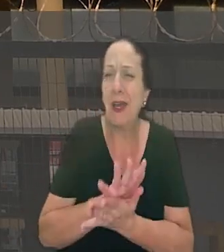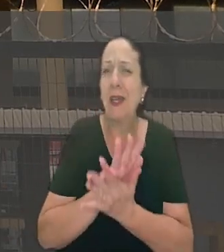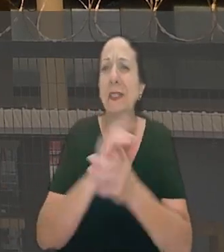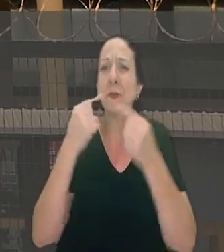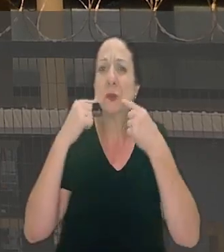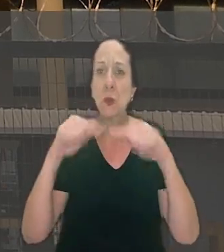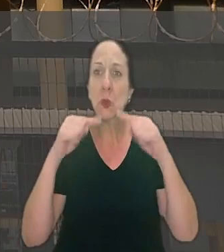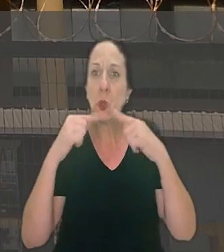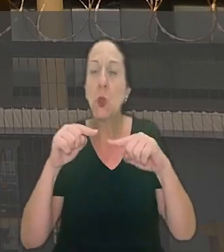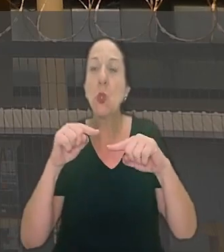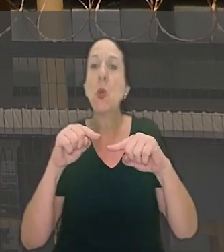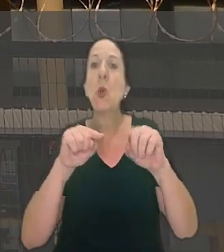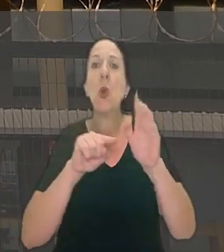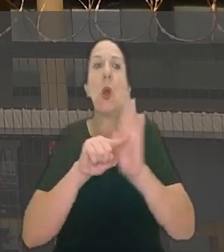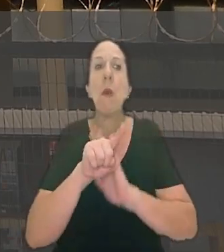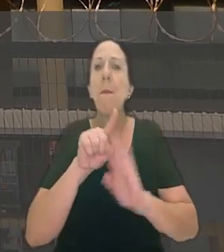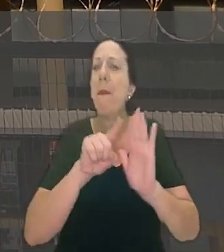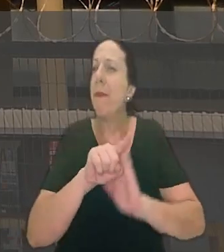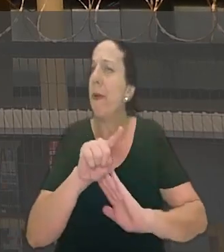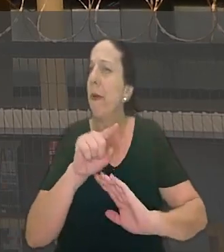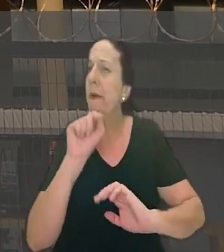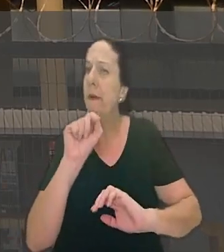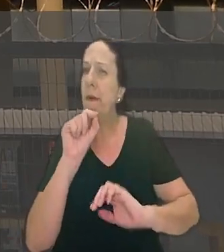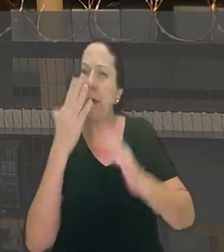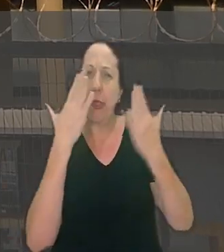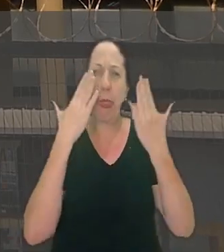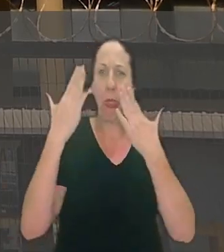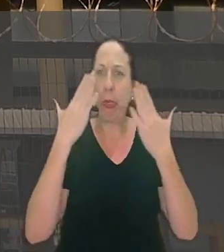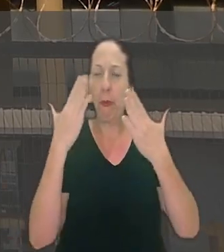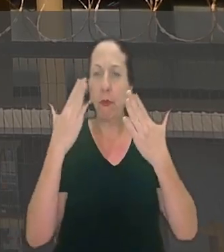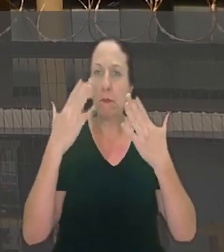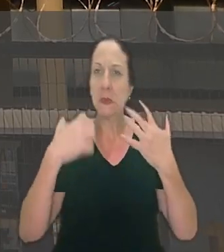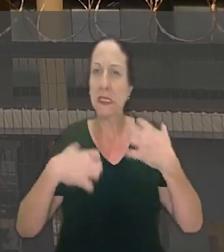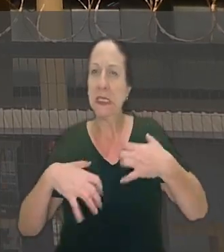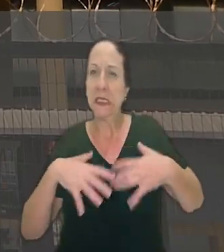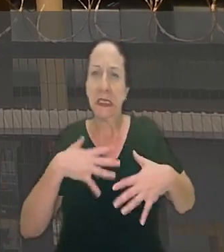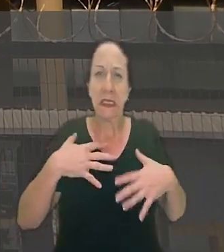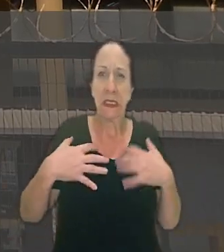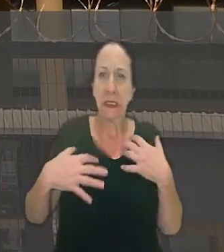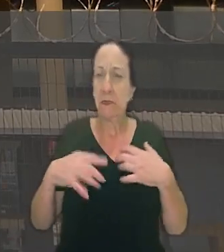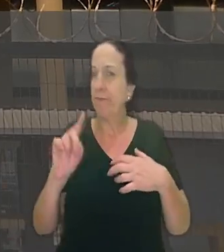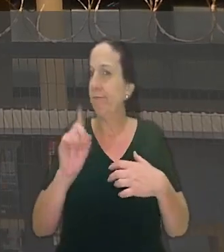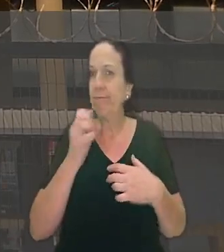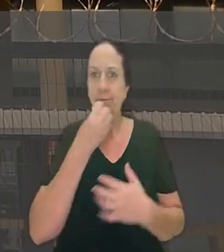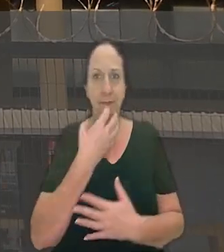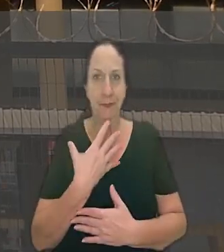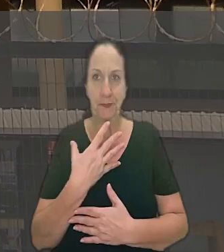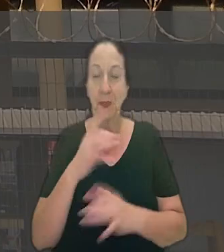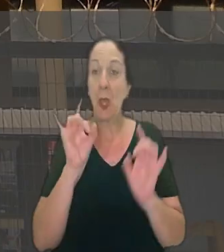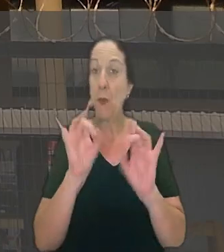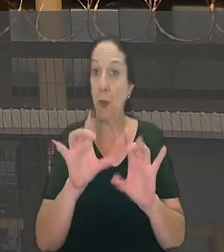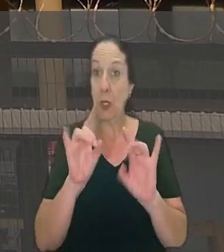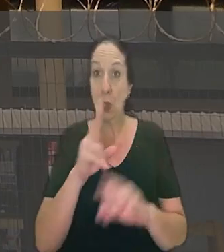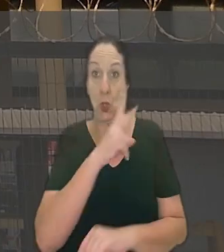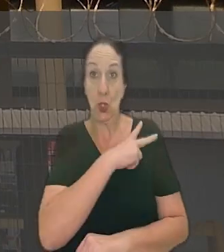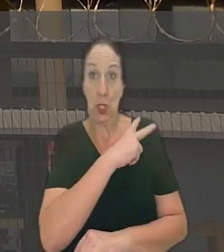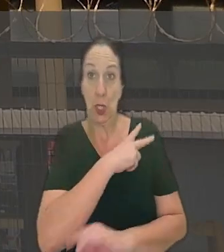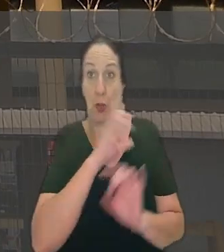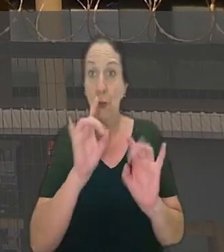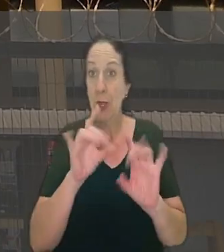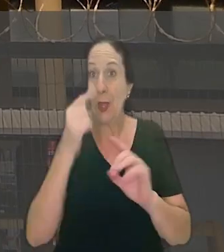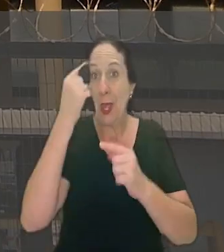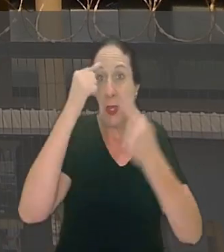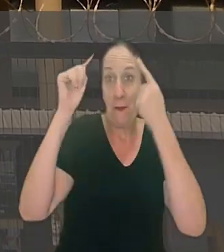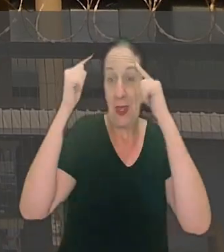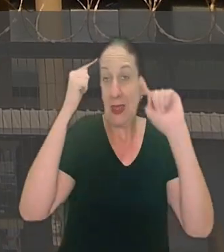de xingamentos que questionavam o desempenho profissional, como desmotivado e desmaiado. Segundo o vendedor, o próprio gerente